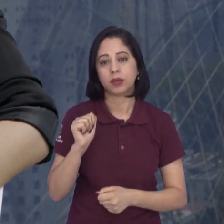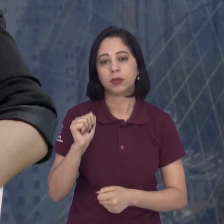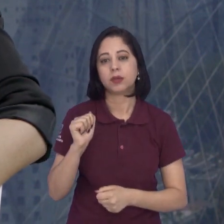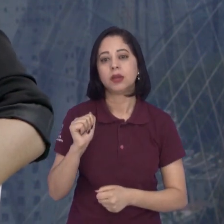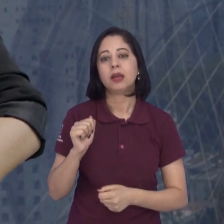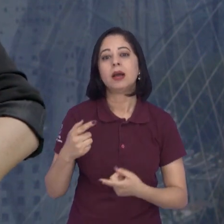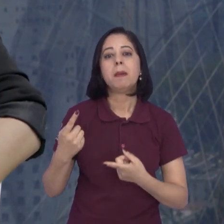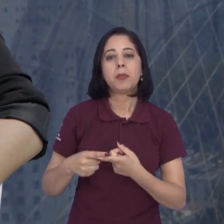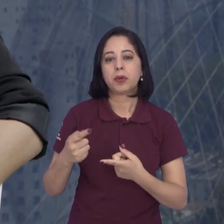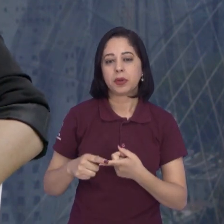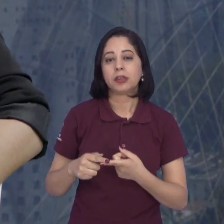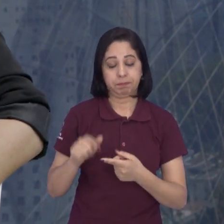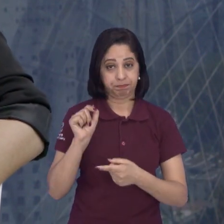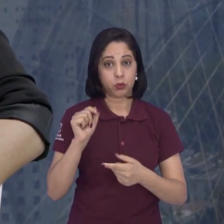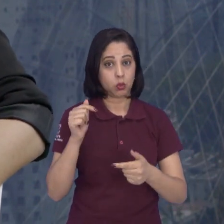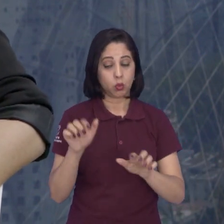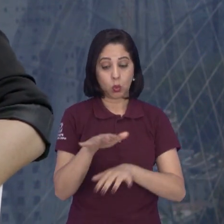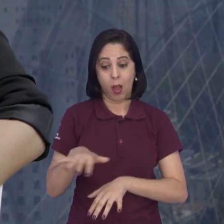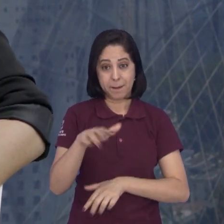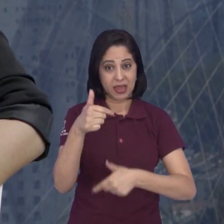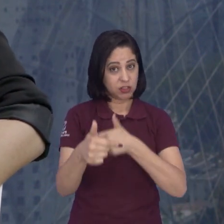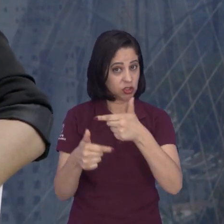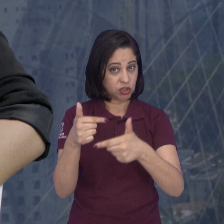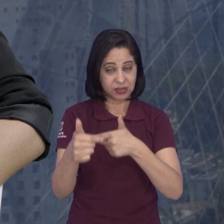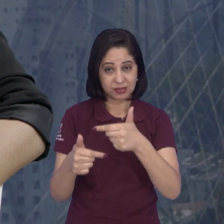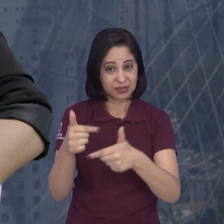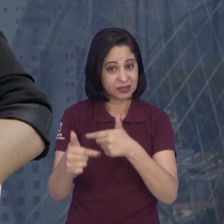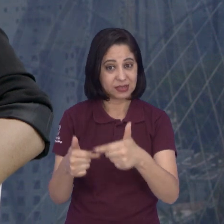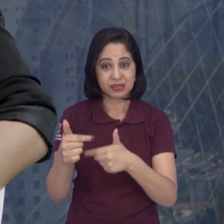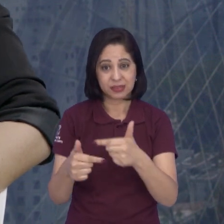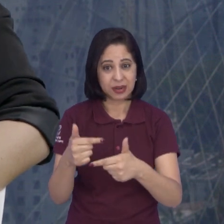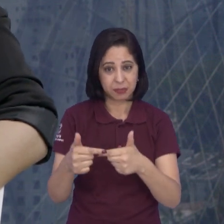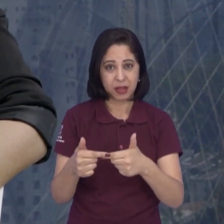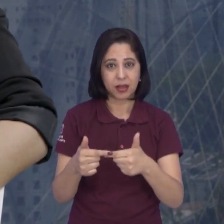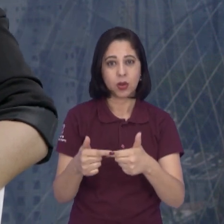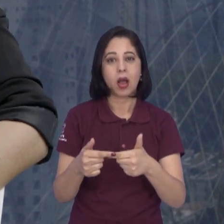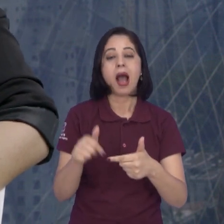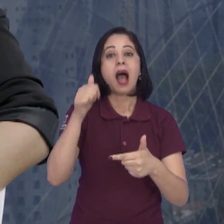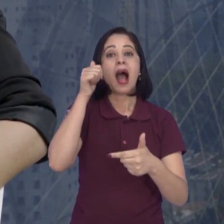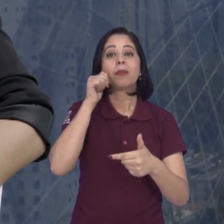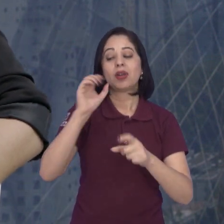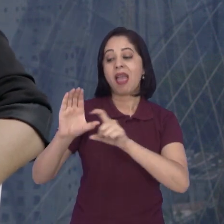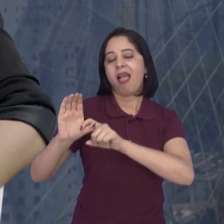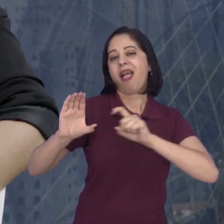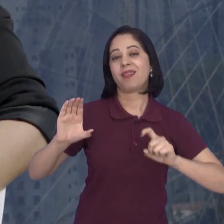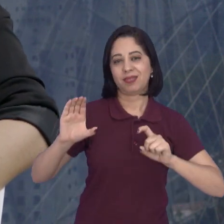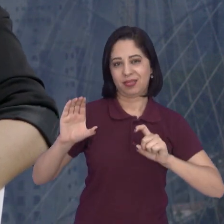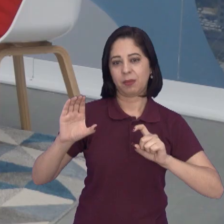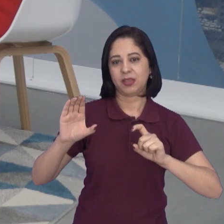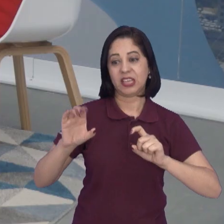Sim. Porque o trabalho, ele é uma forma da mulher sair da violência doméstica. Sim, a partir do momento